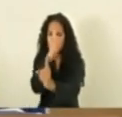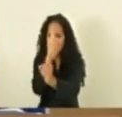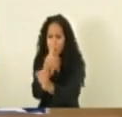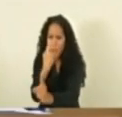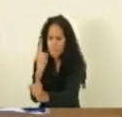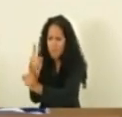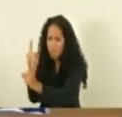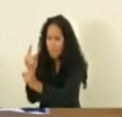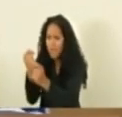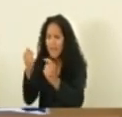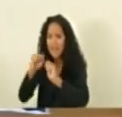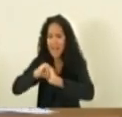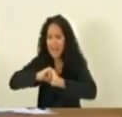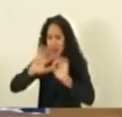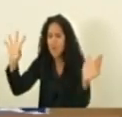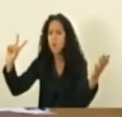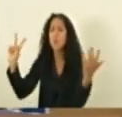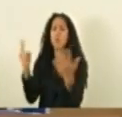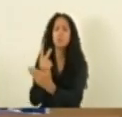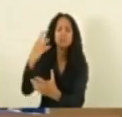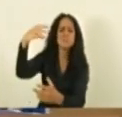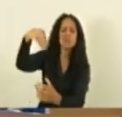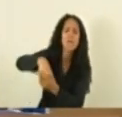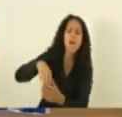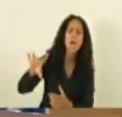de forma clara